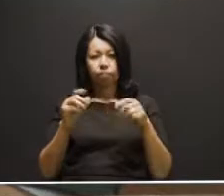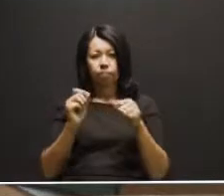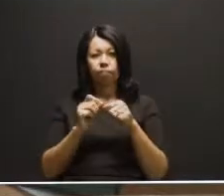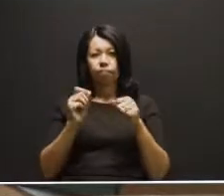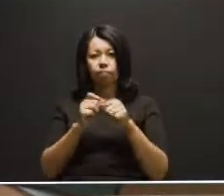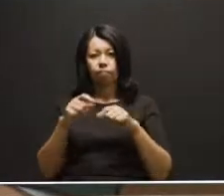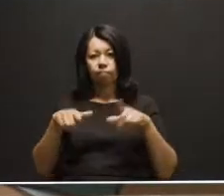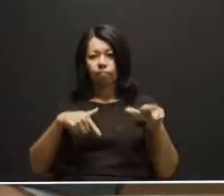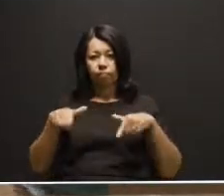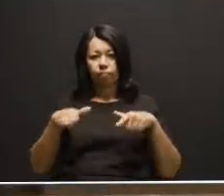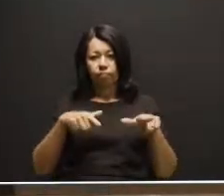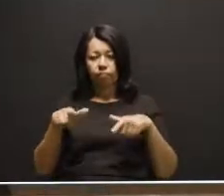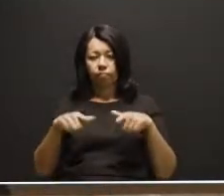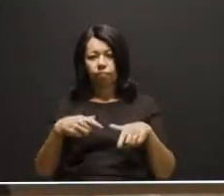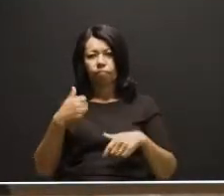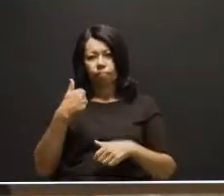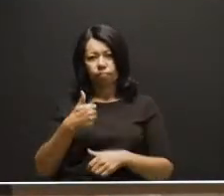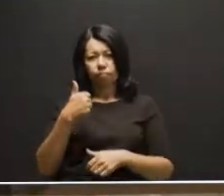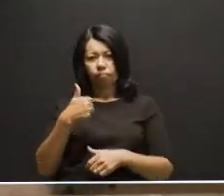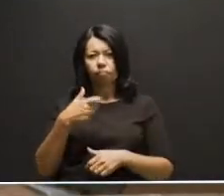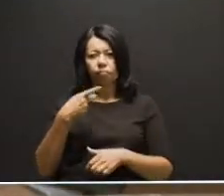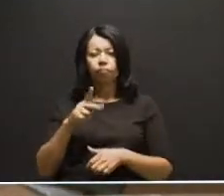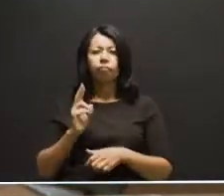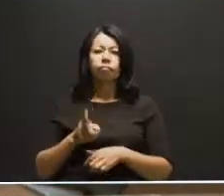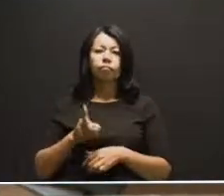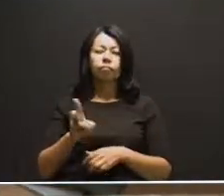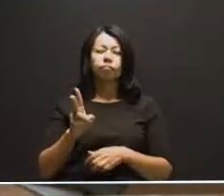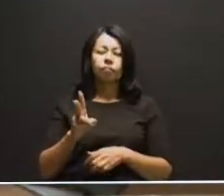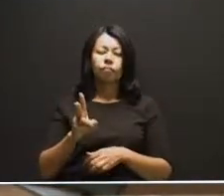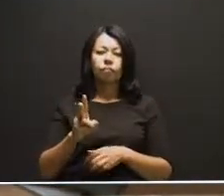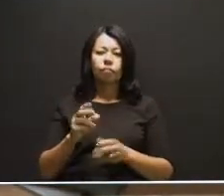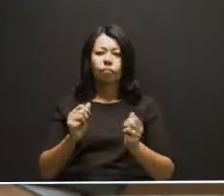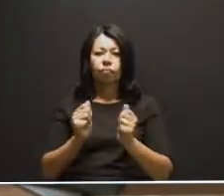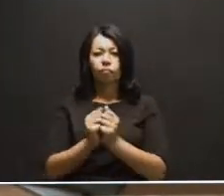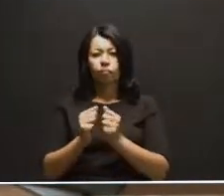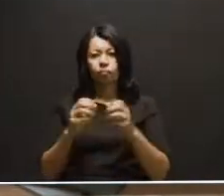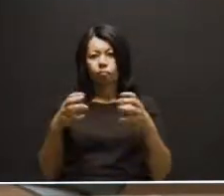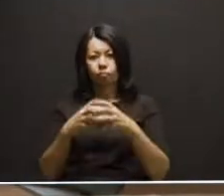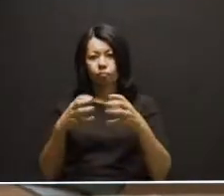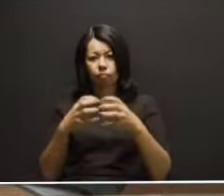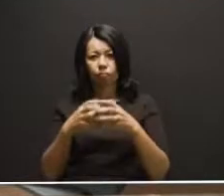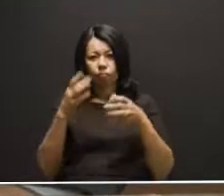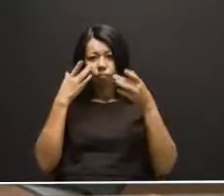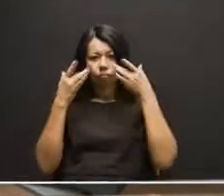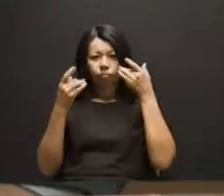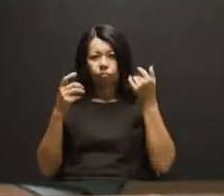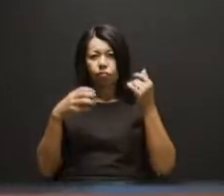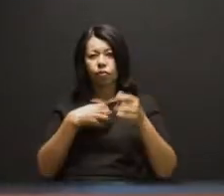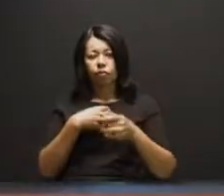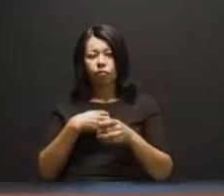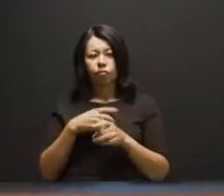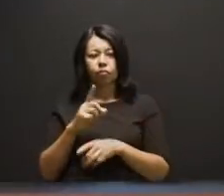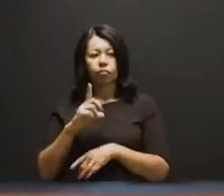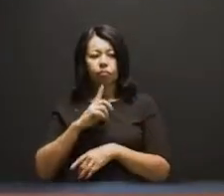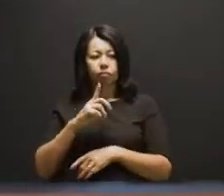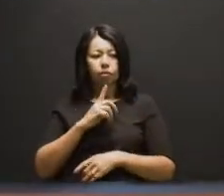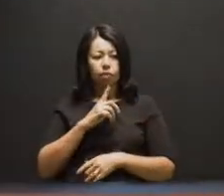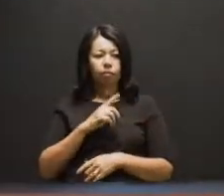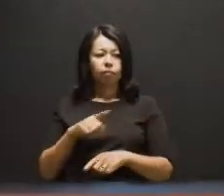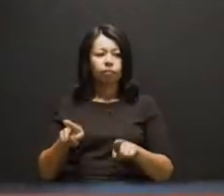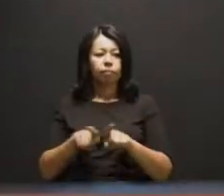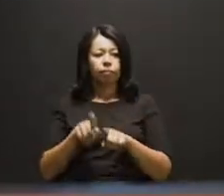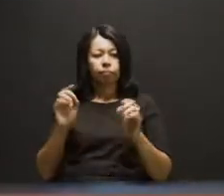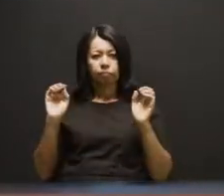excepcional para poder manter o grupo artístico ainda na condição que está também o quero